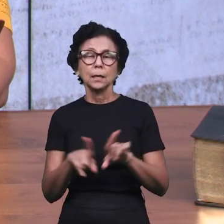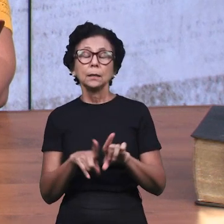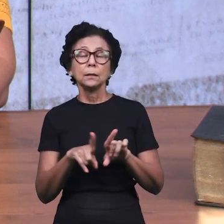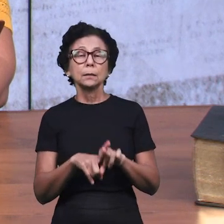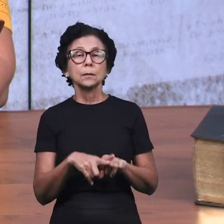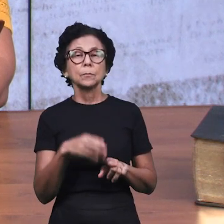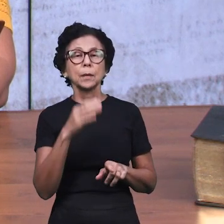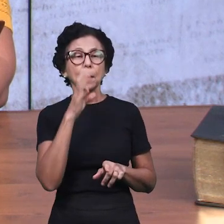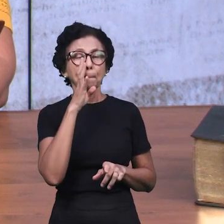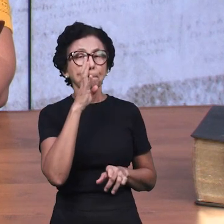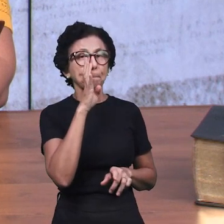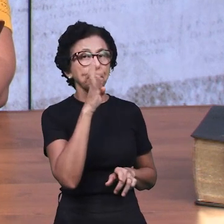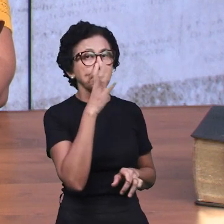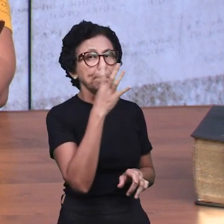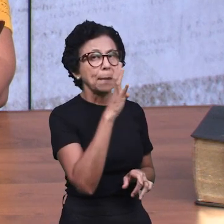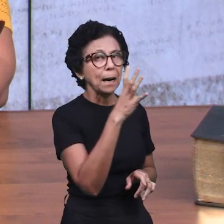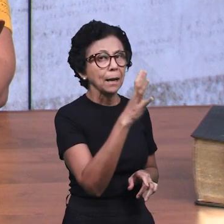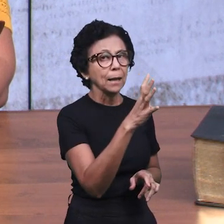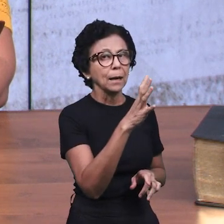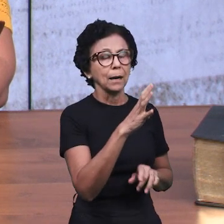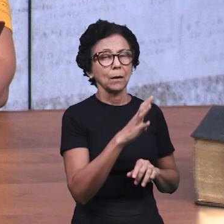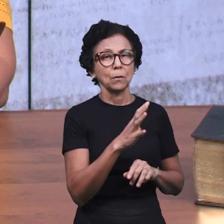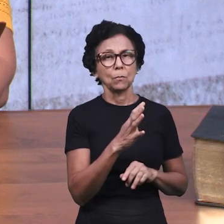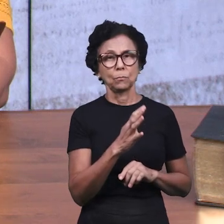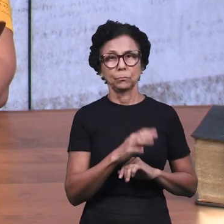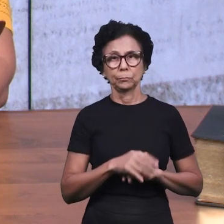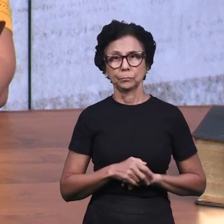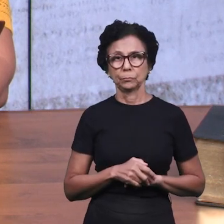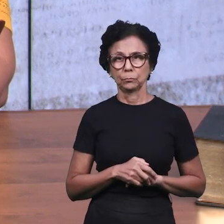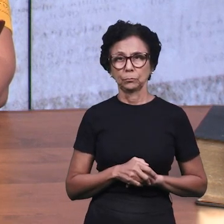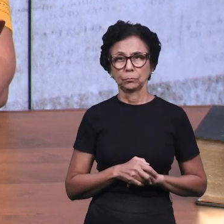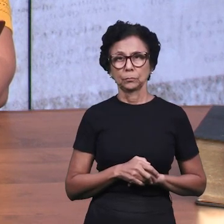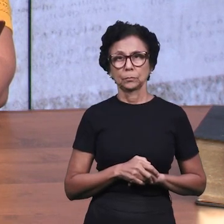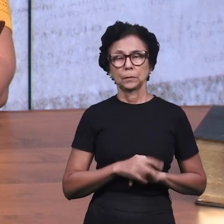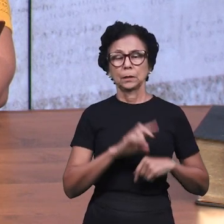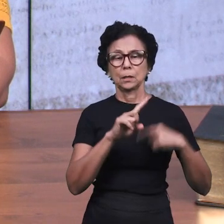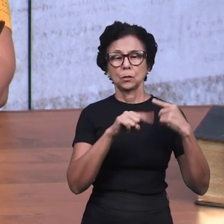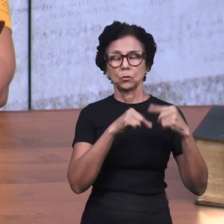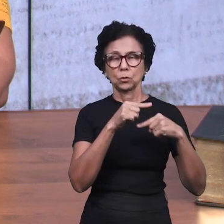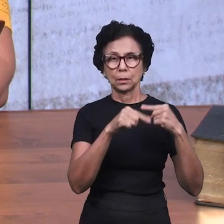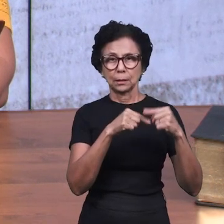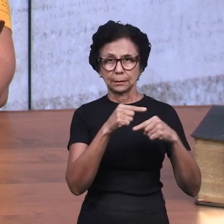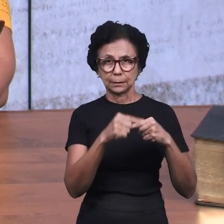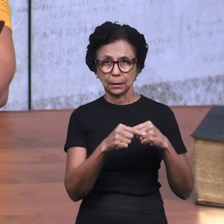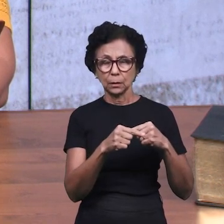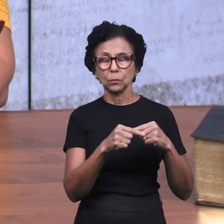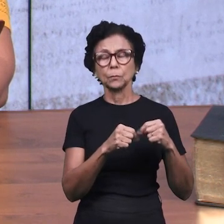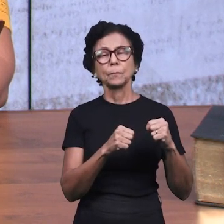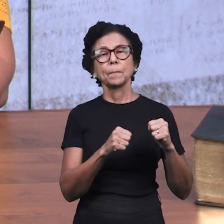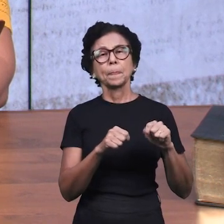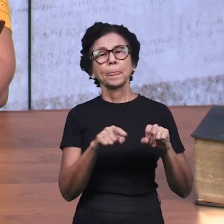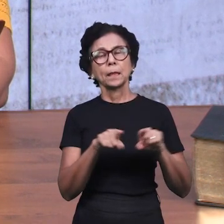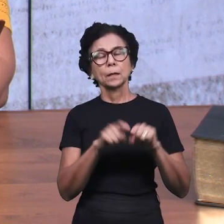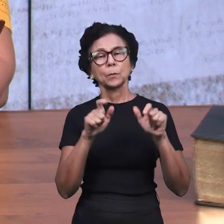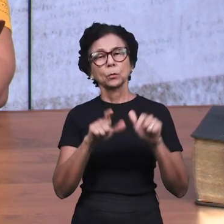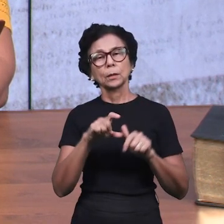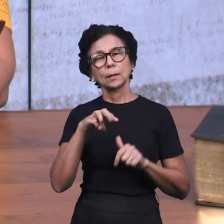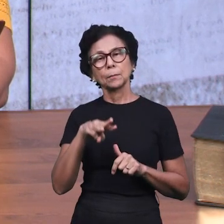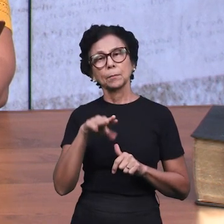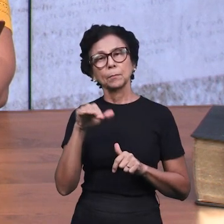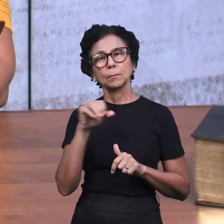Mesopotâmia, para te amaldiçoar. Porém, o Senhor teu Deus não quis ouvir